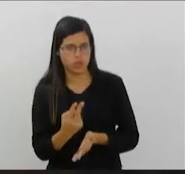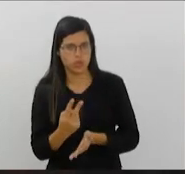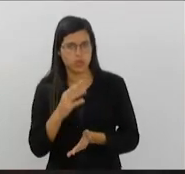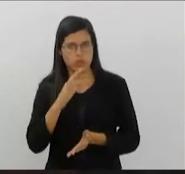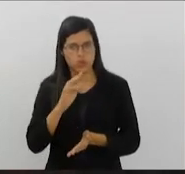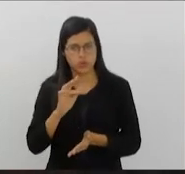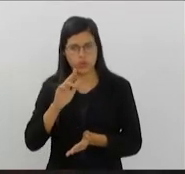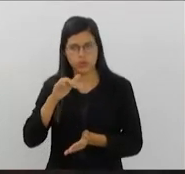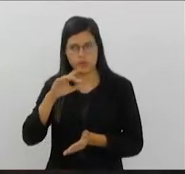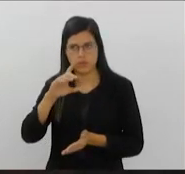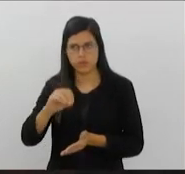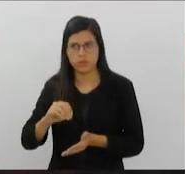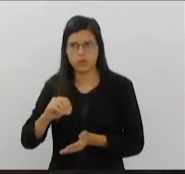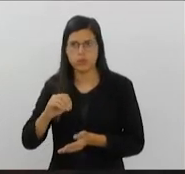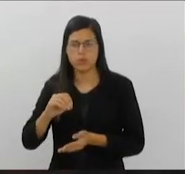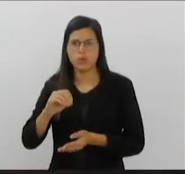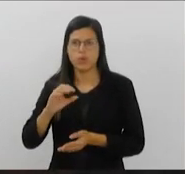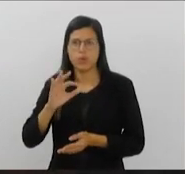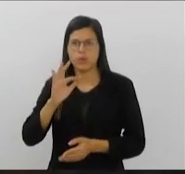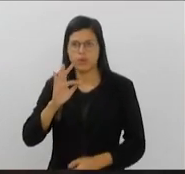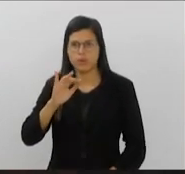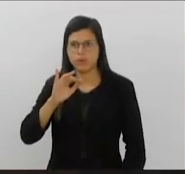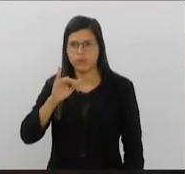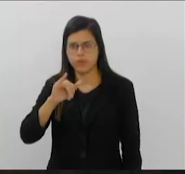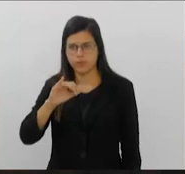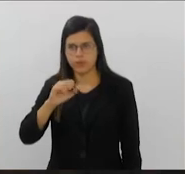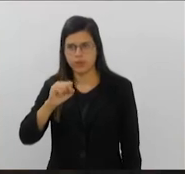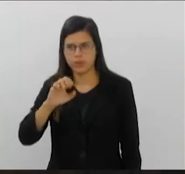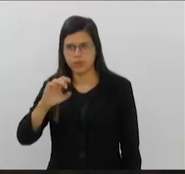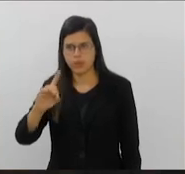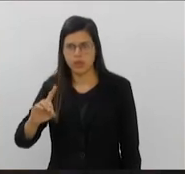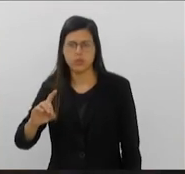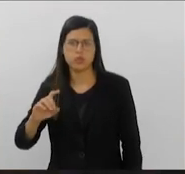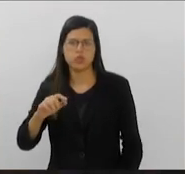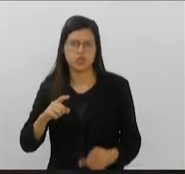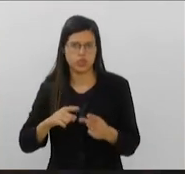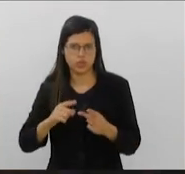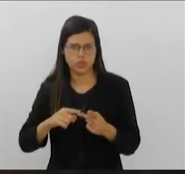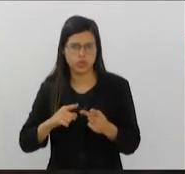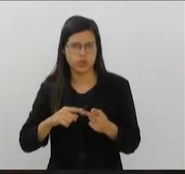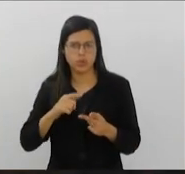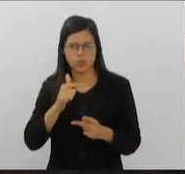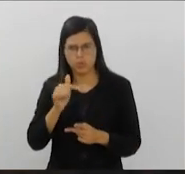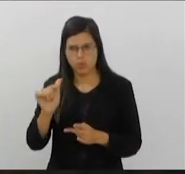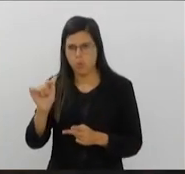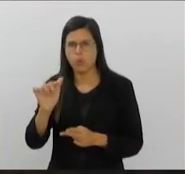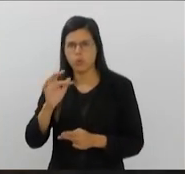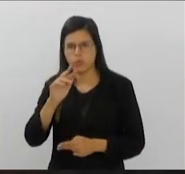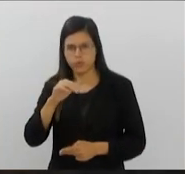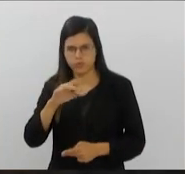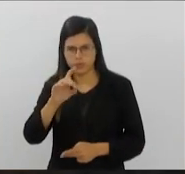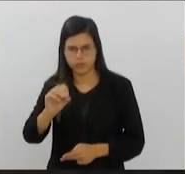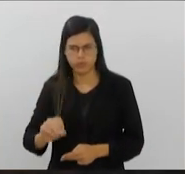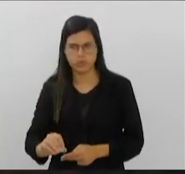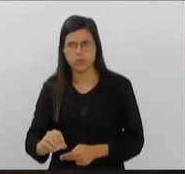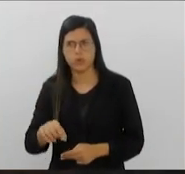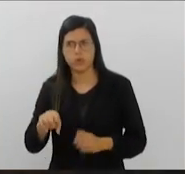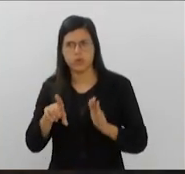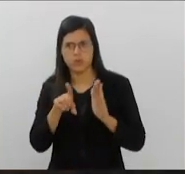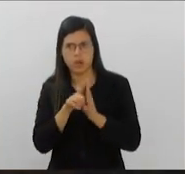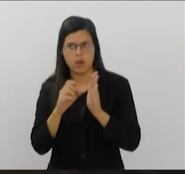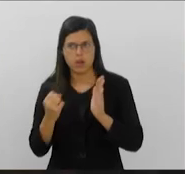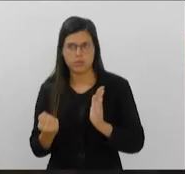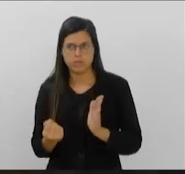o FISED e o FEIS, que é o Fundo Estadual de Habitação de Interesse Social. Acho que essa lei é um